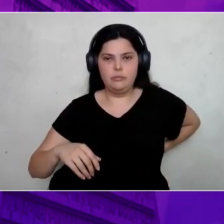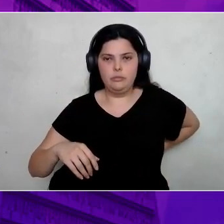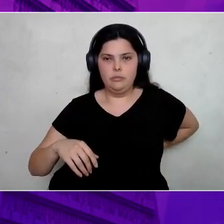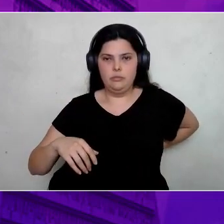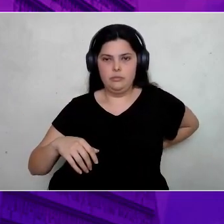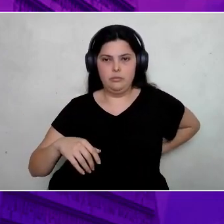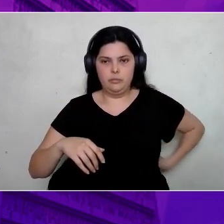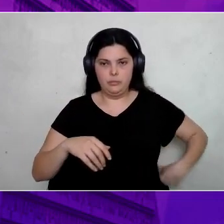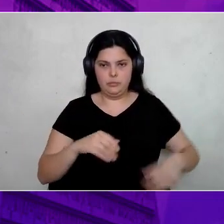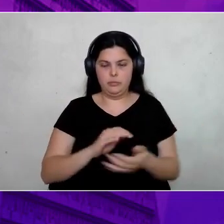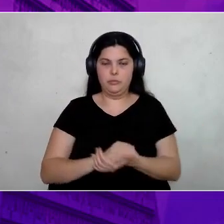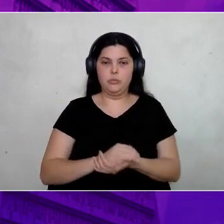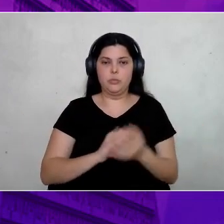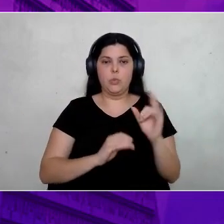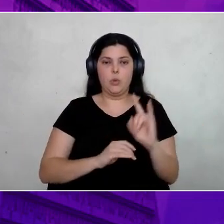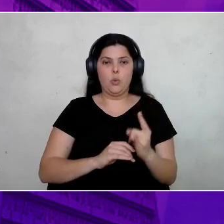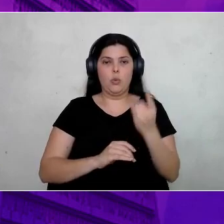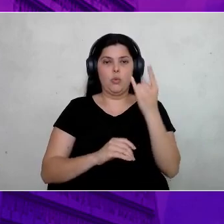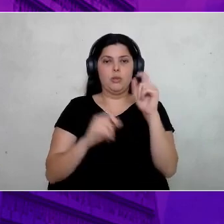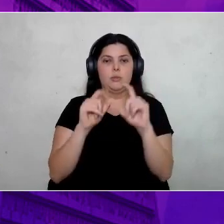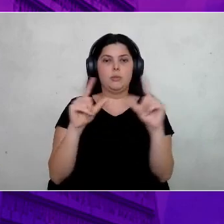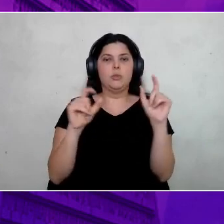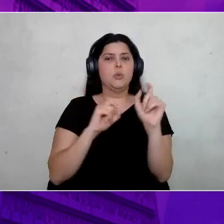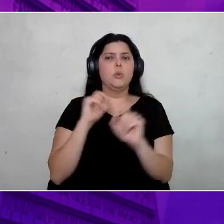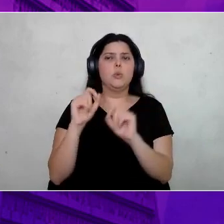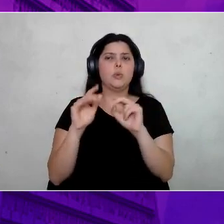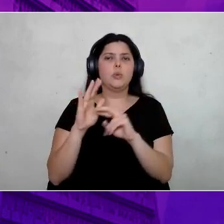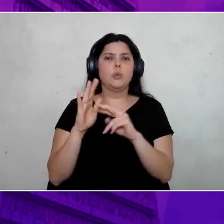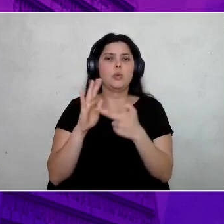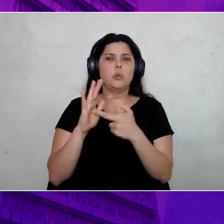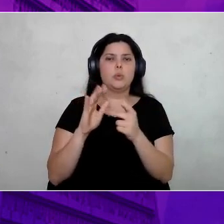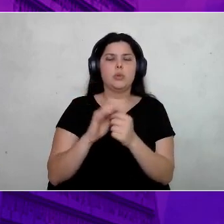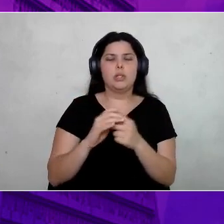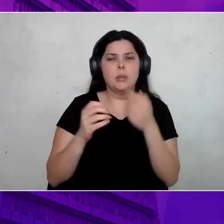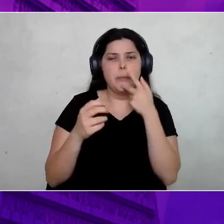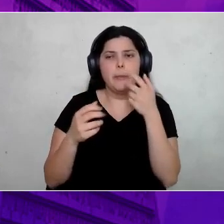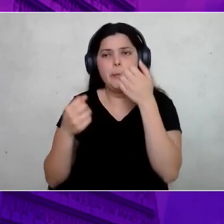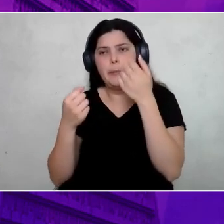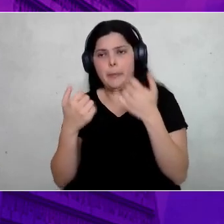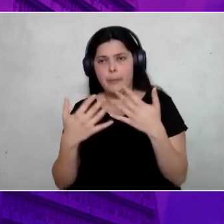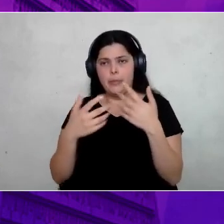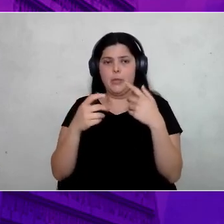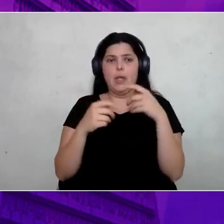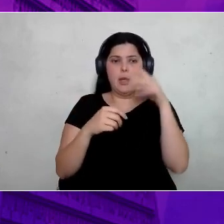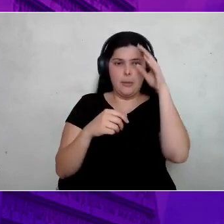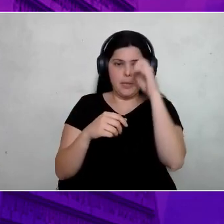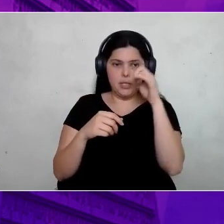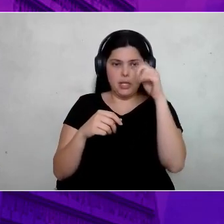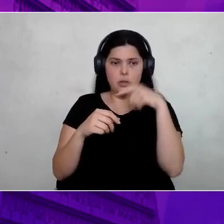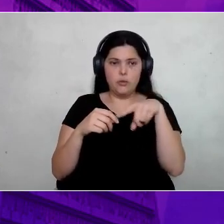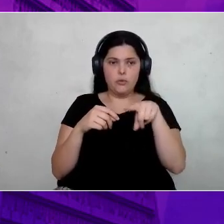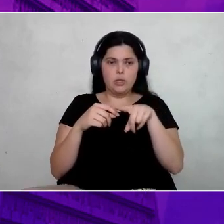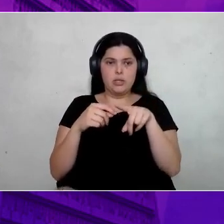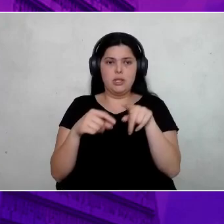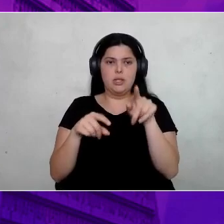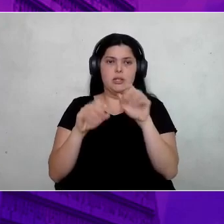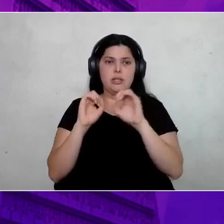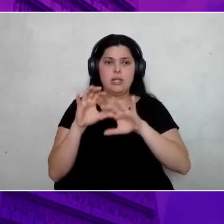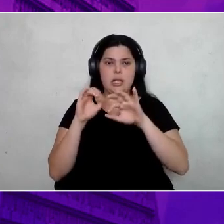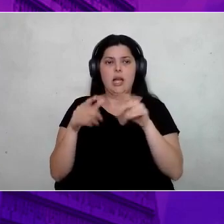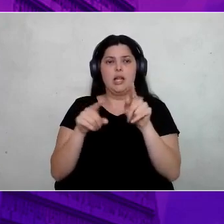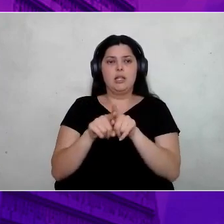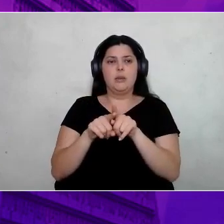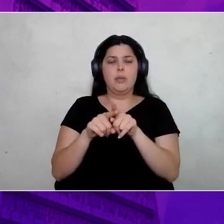E aí, o último slide, o que eu diria que fica de aprendizado para vocês levarem para casa, ou aquilo que realmente